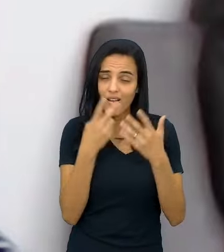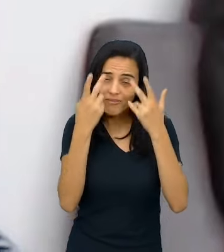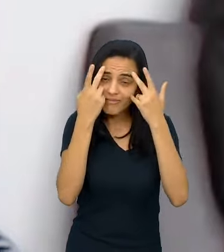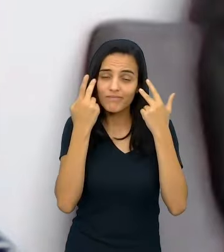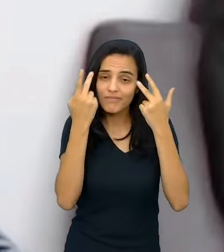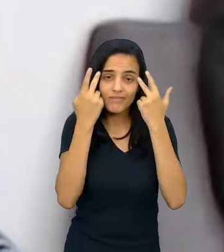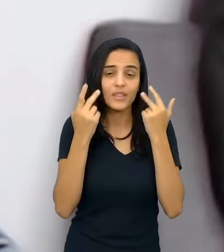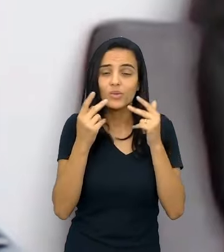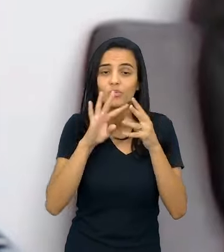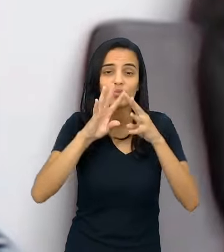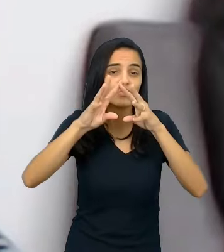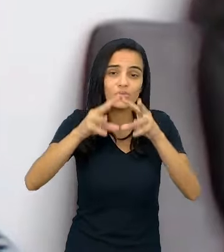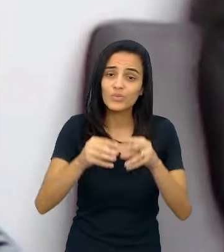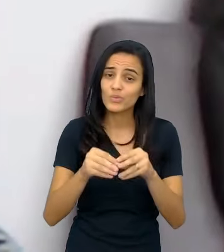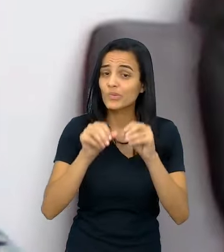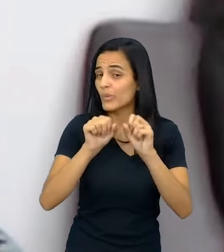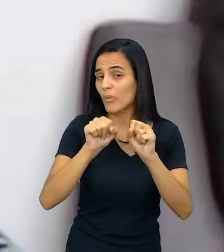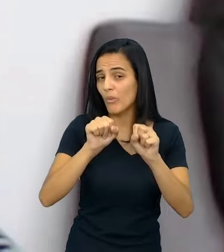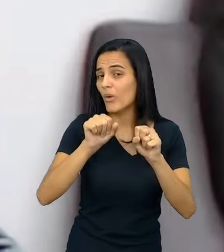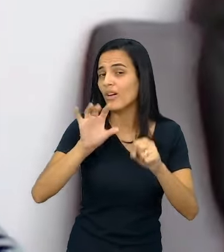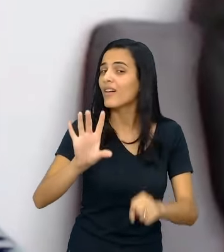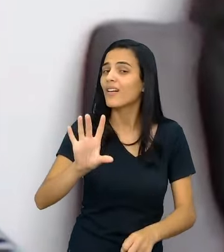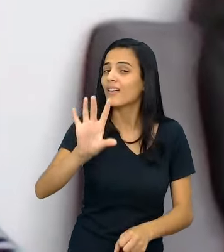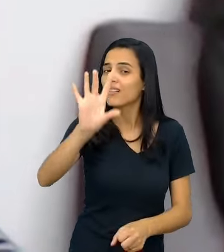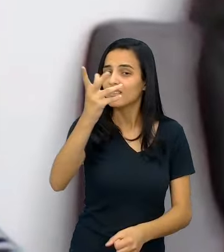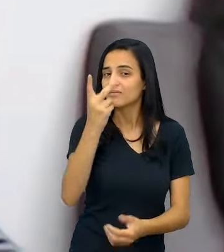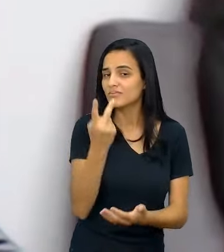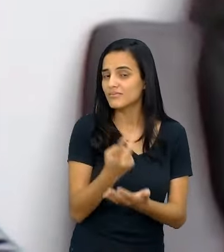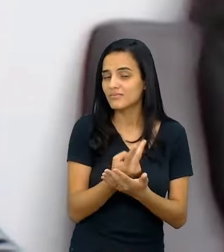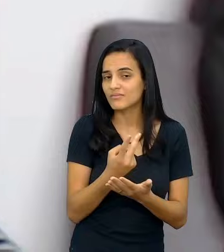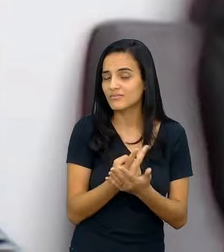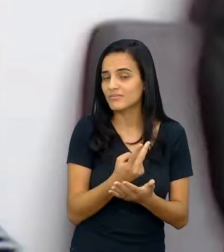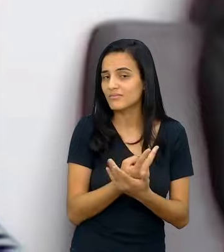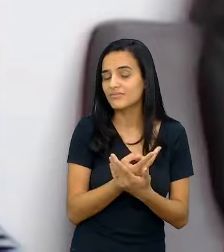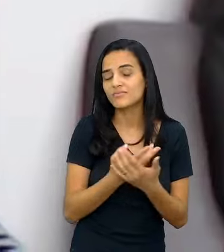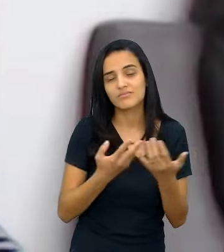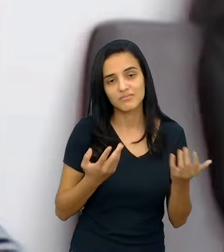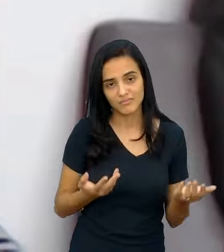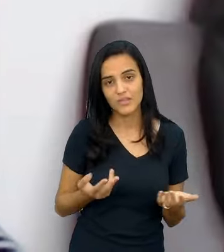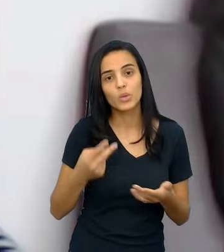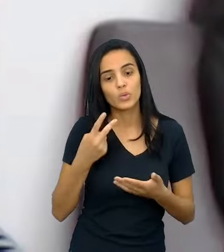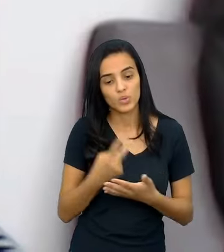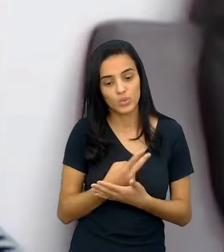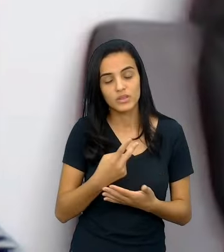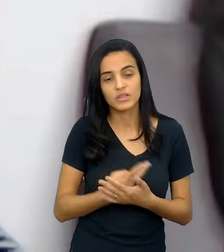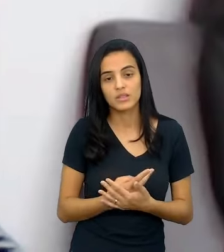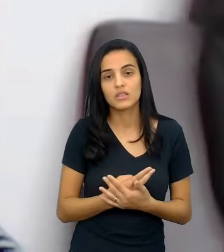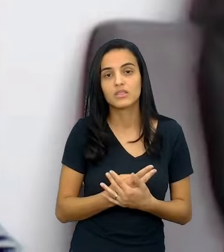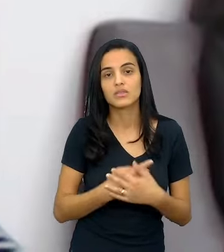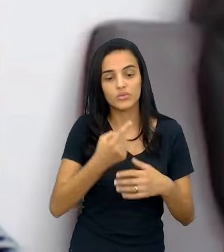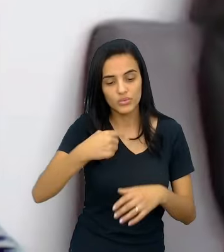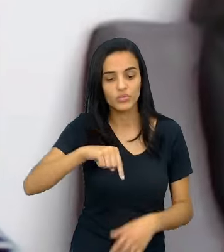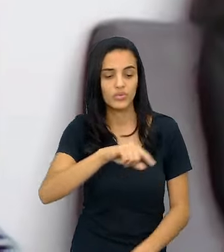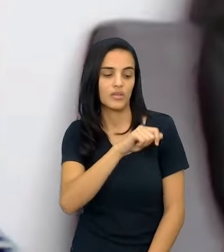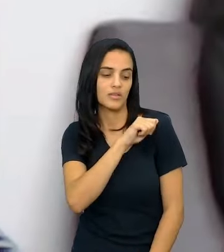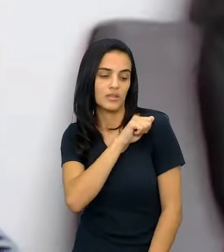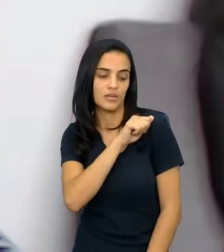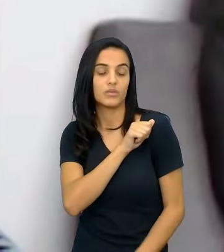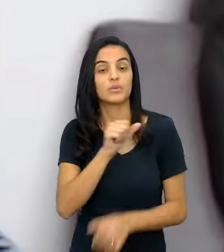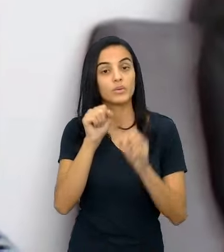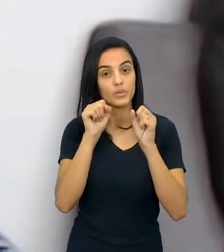a realização de sondagem às suas possibilidades de causas. Os erros de nossos alunos podem